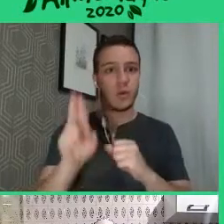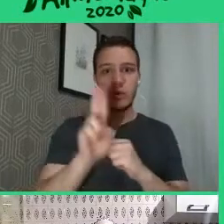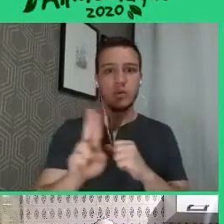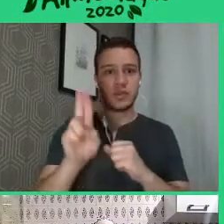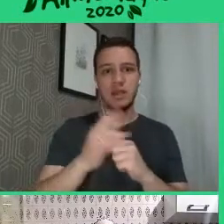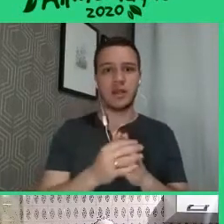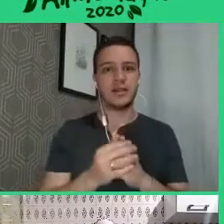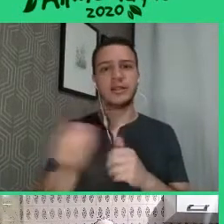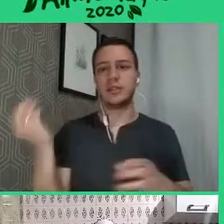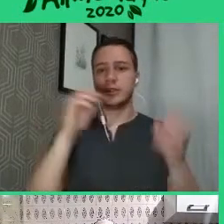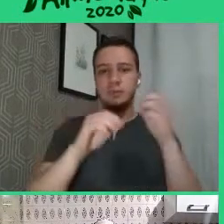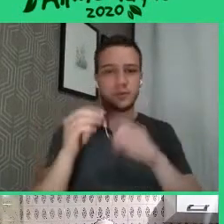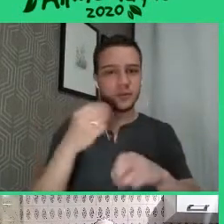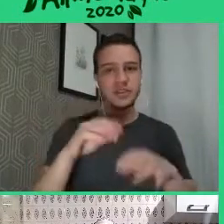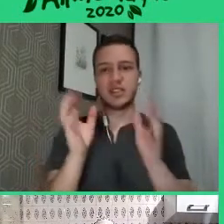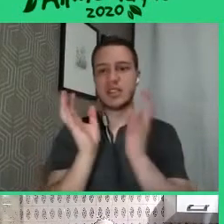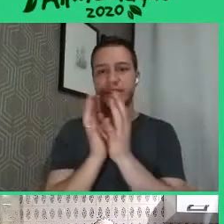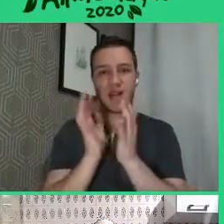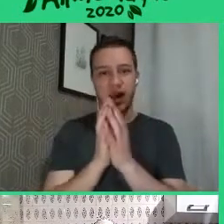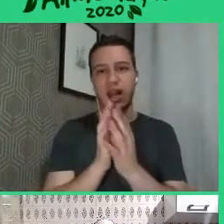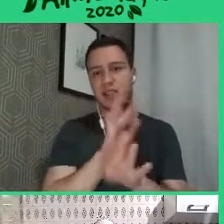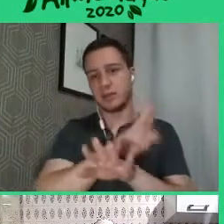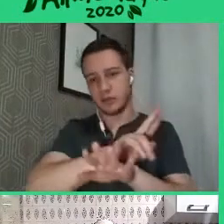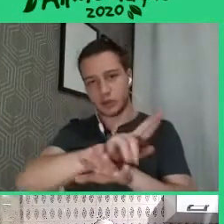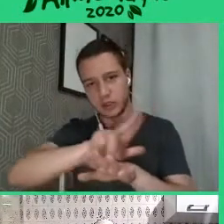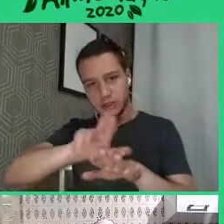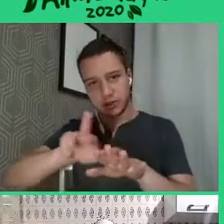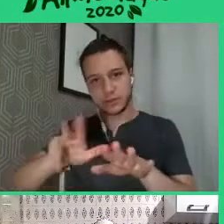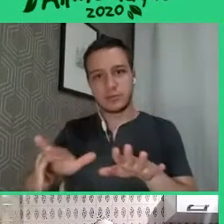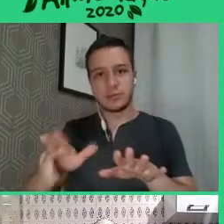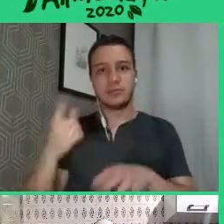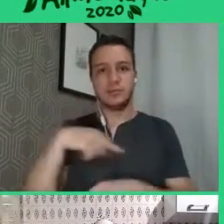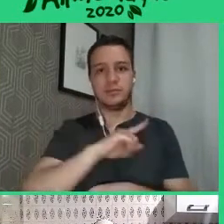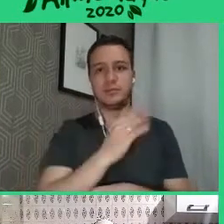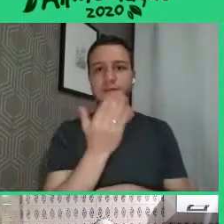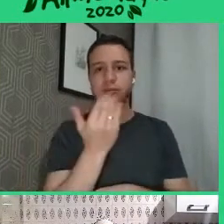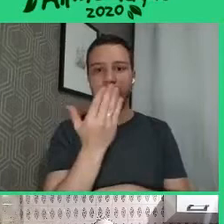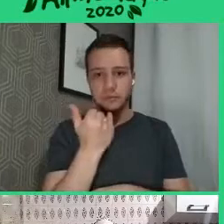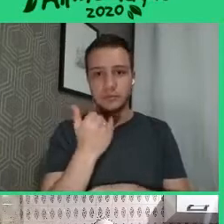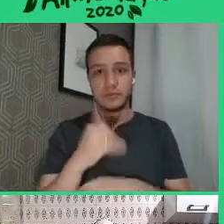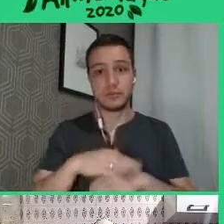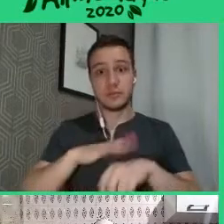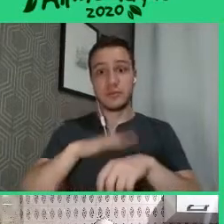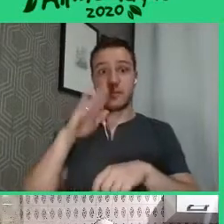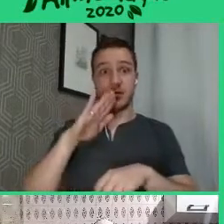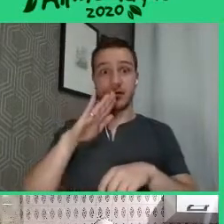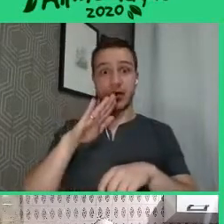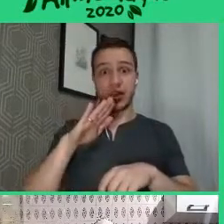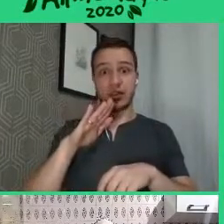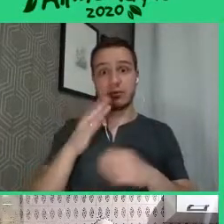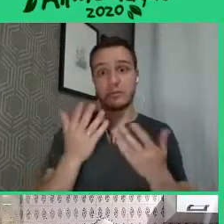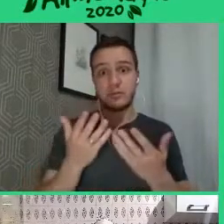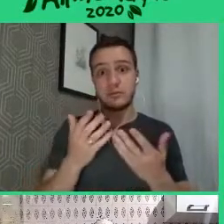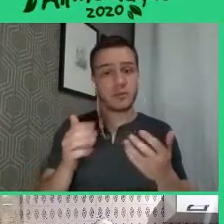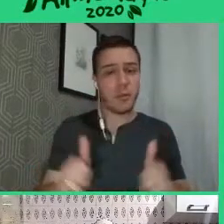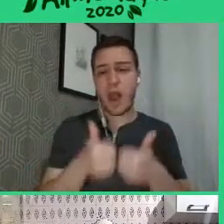de legumes, de vegetais nas nossas refeições para enriquecer elas é fundamental.